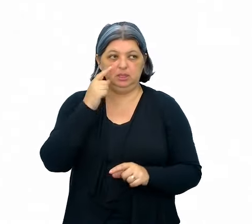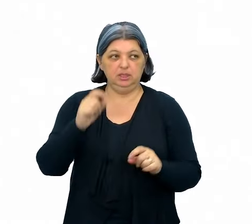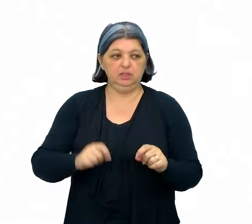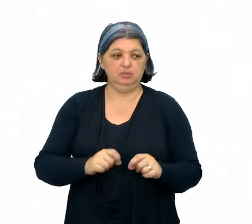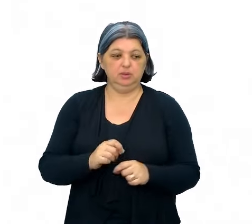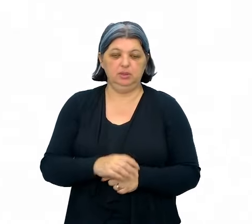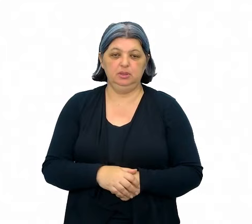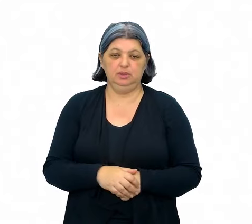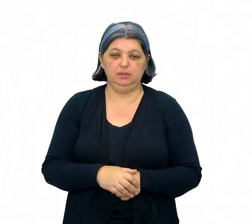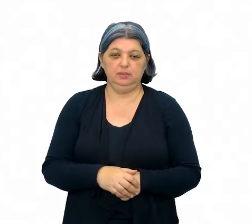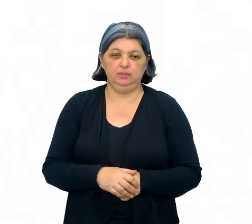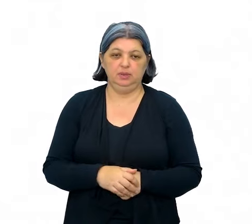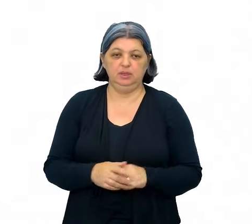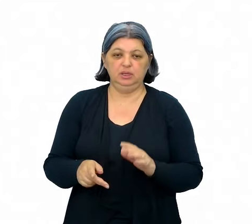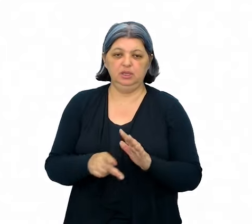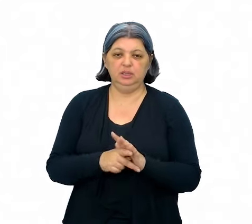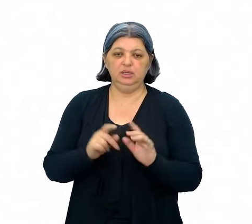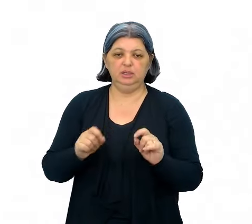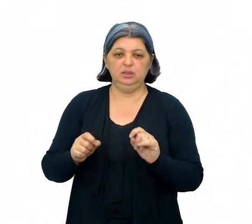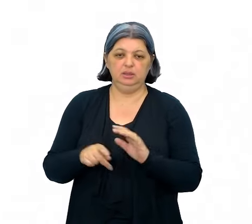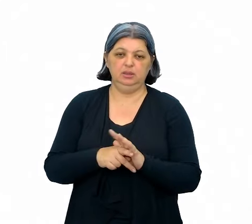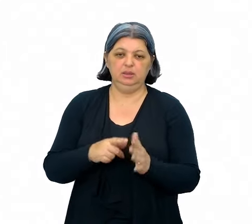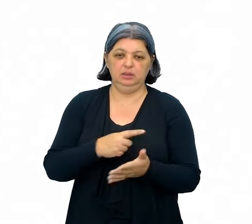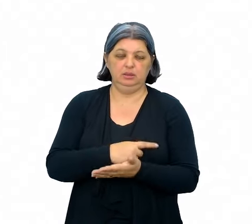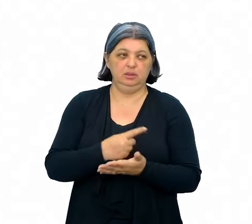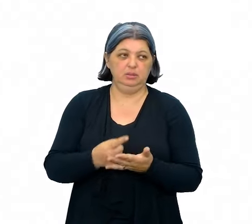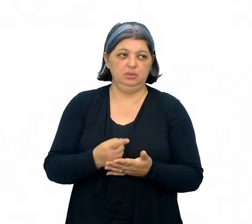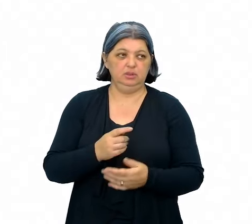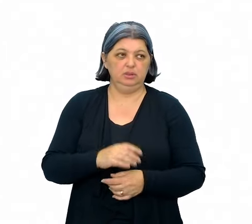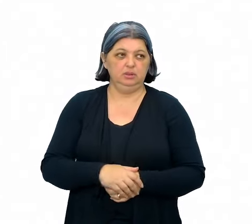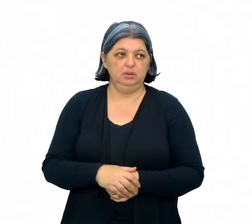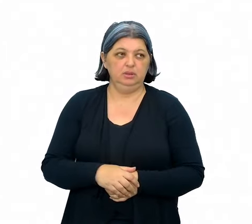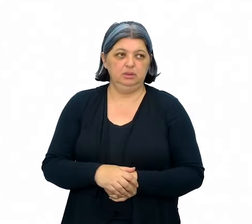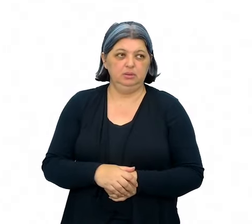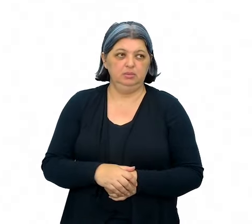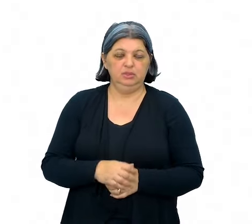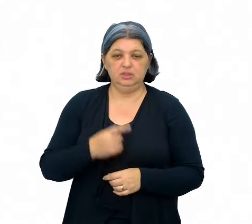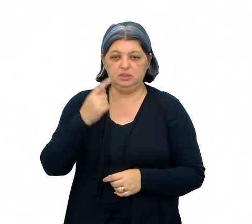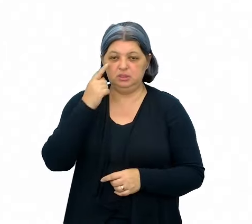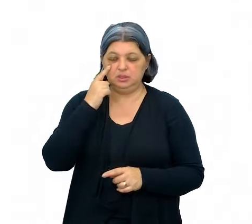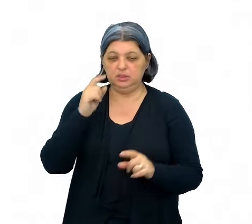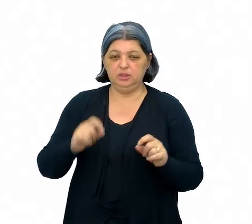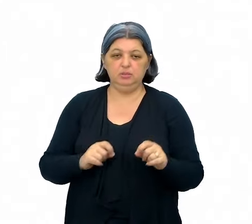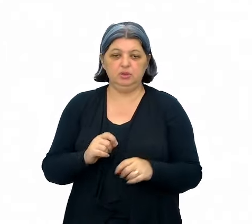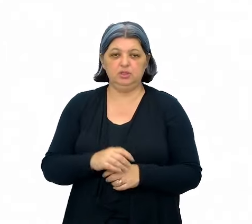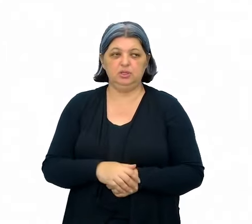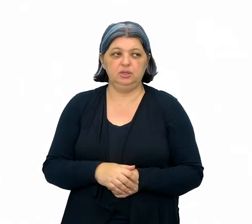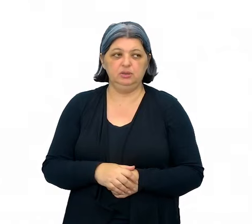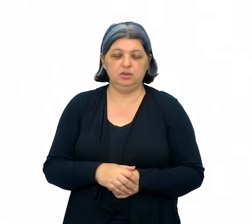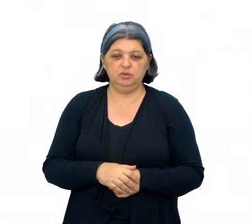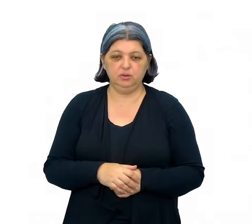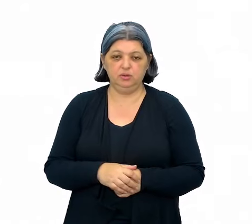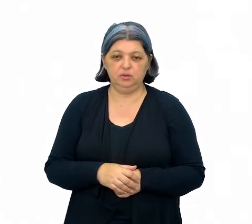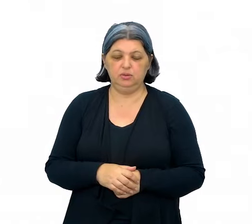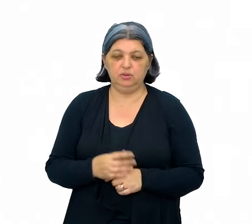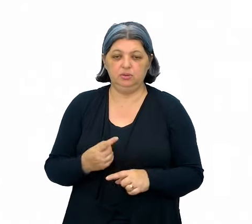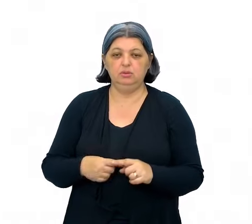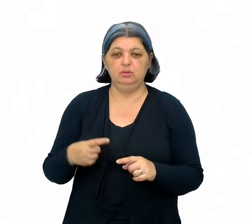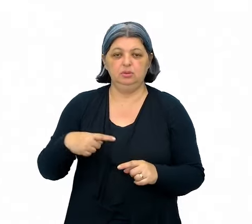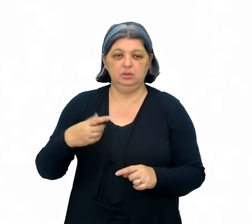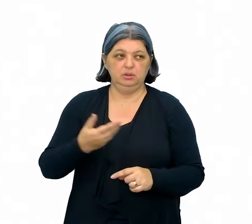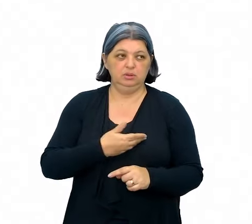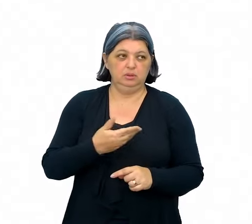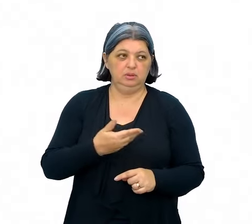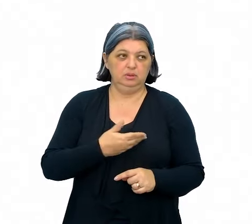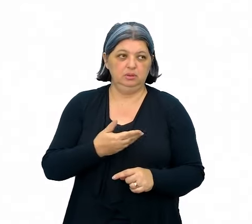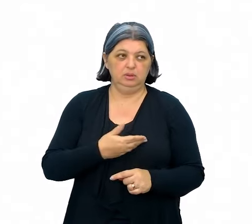aspecto importantíssimo que está presente na redação dessa habilidade, que é em colaboração com os colegas